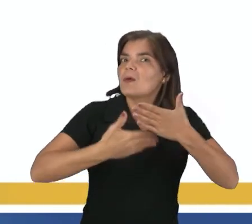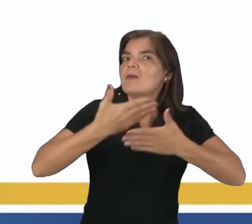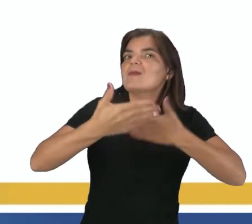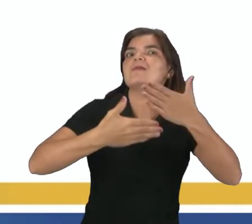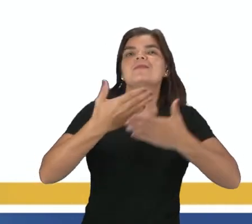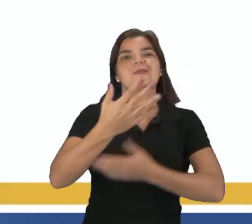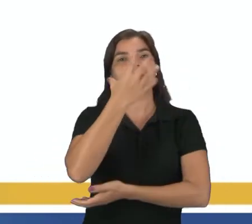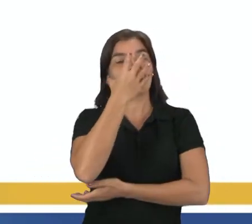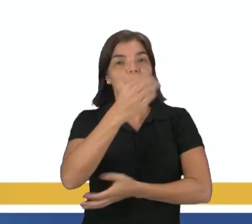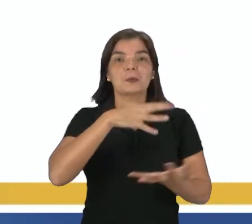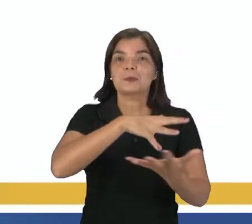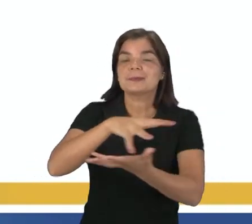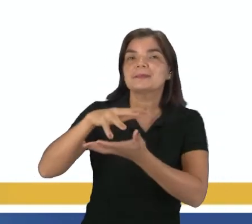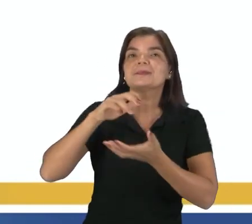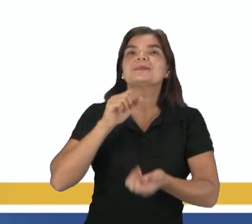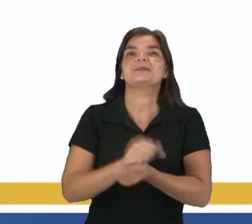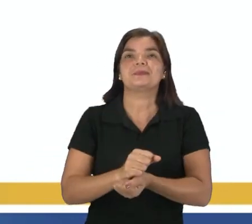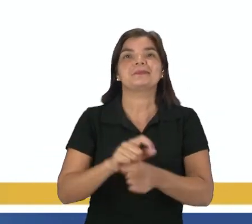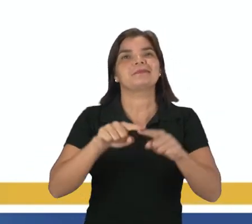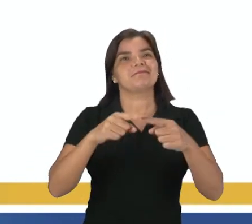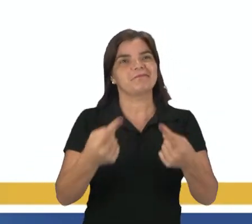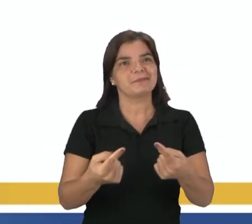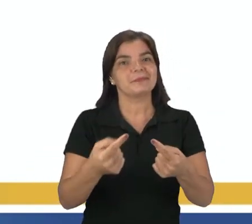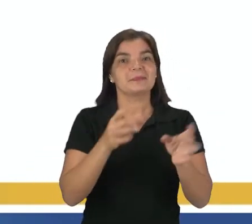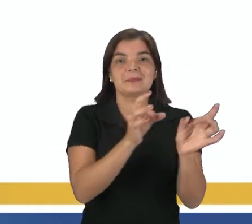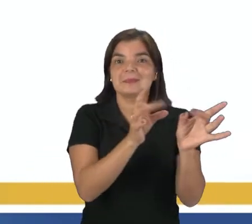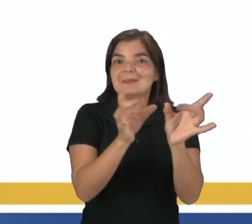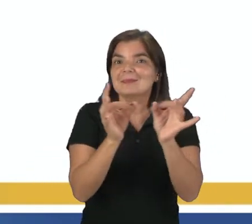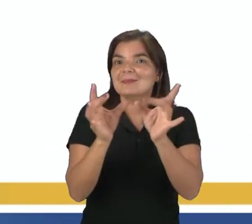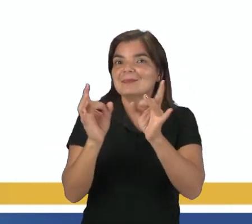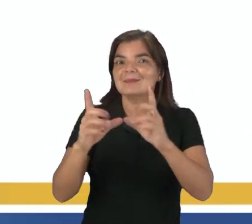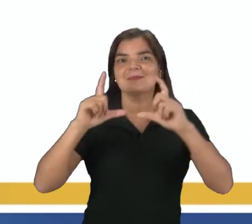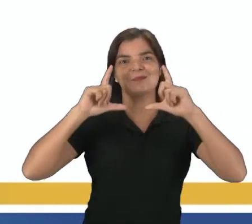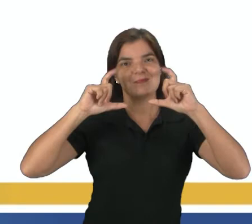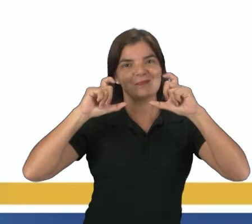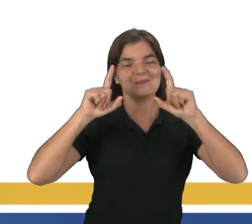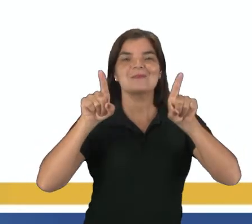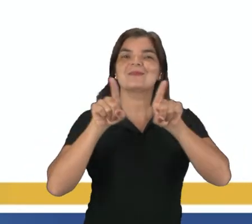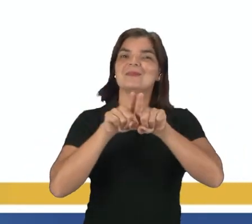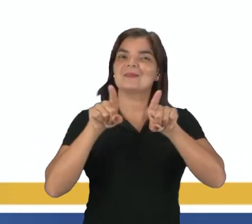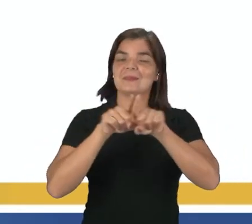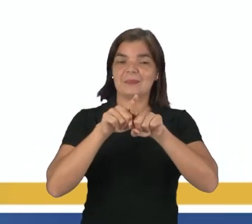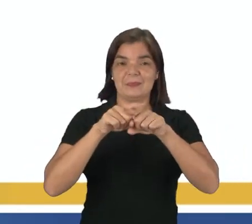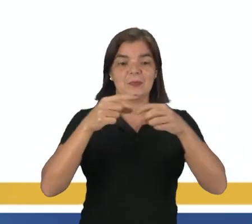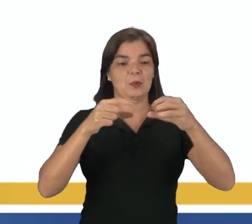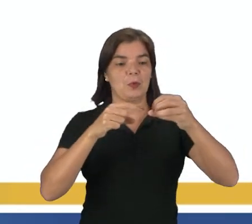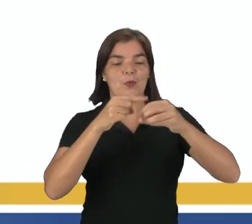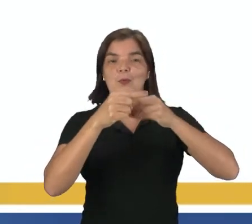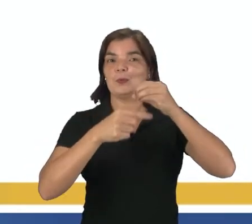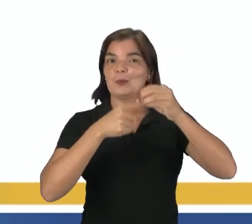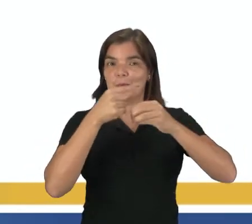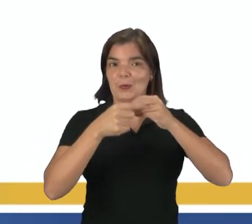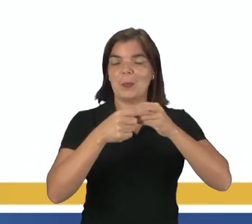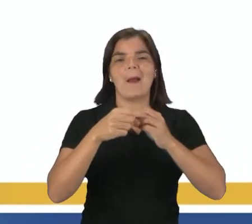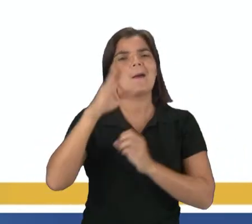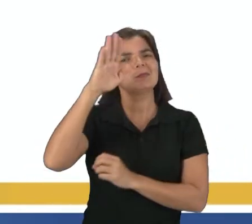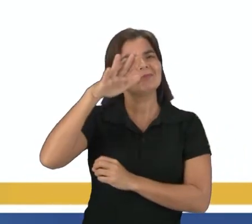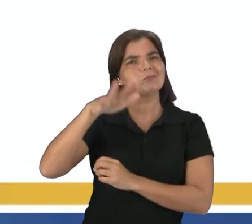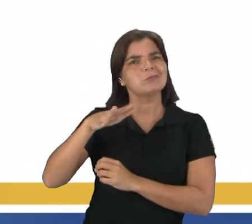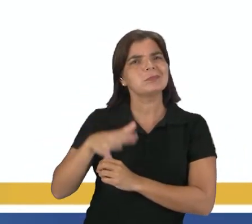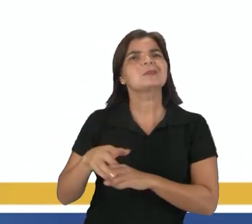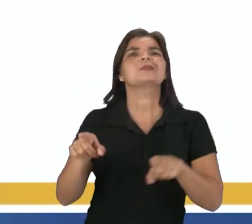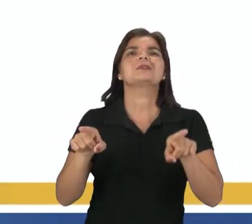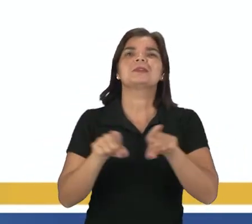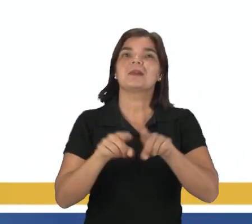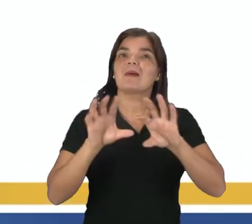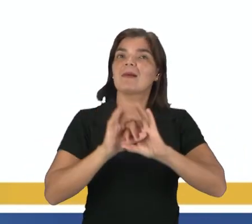a fotografia no mundo, pois vendia câmeras e filmes em rolos a preços mais acessíveis